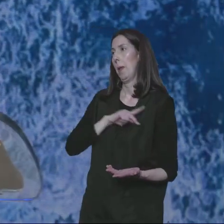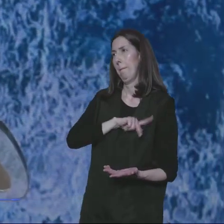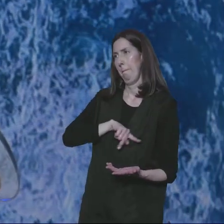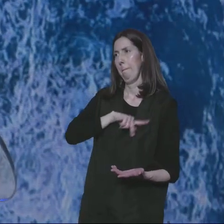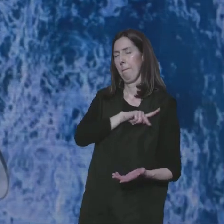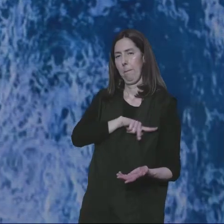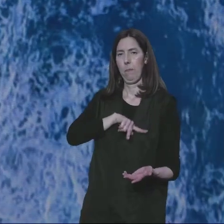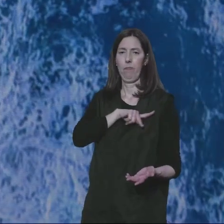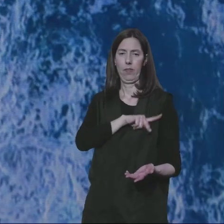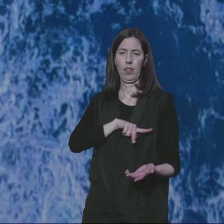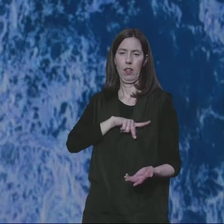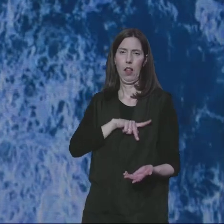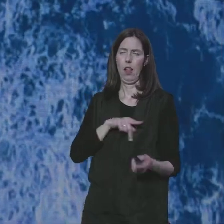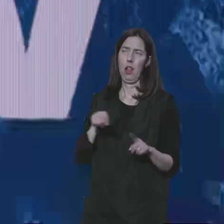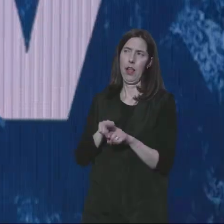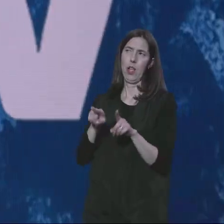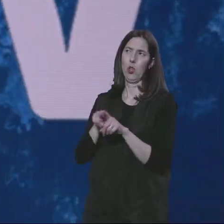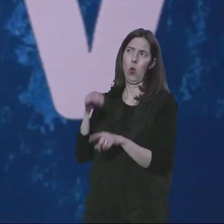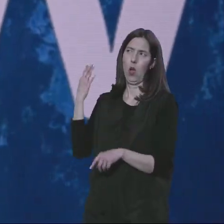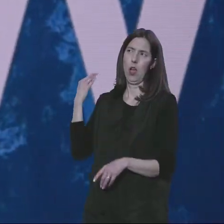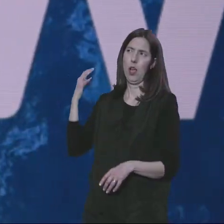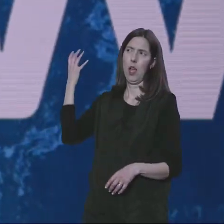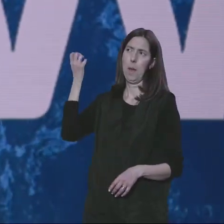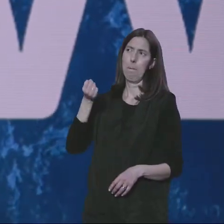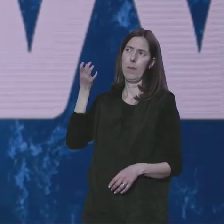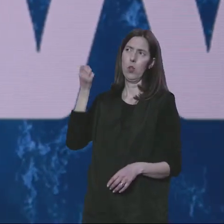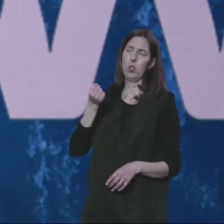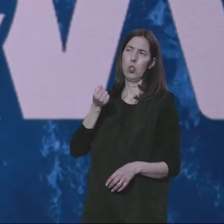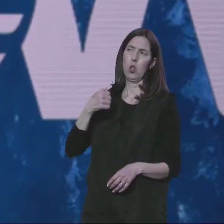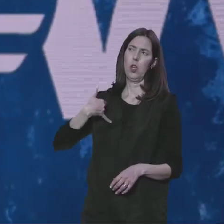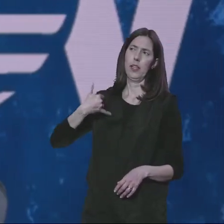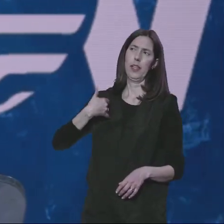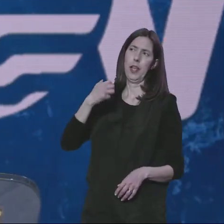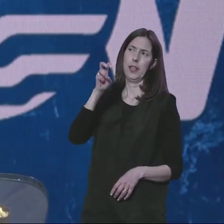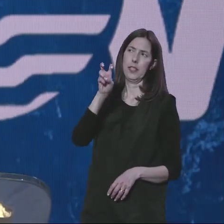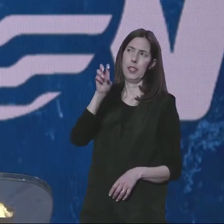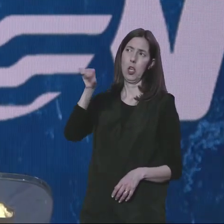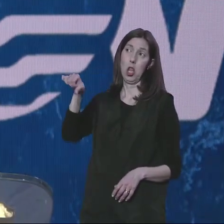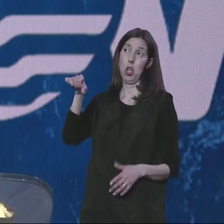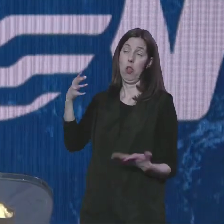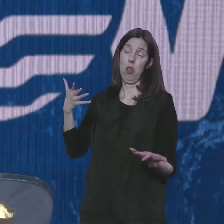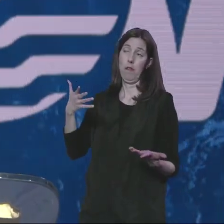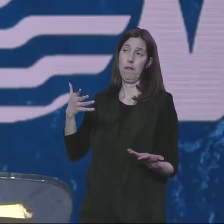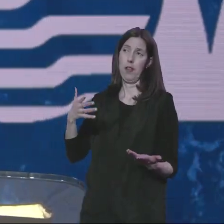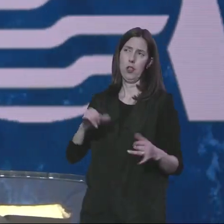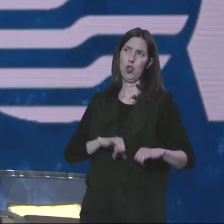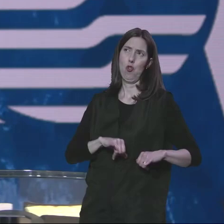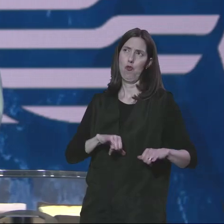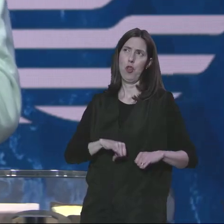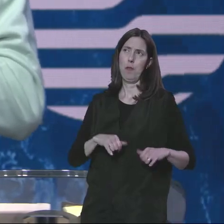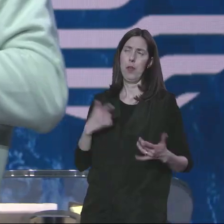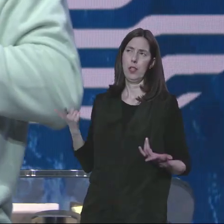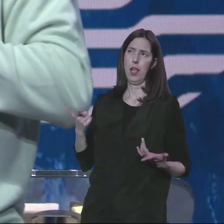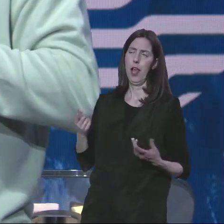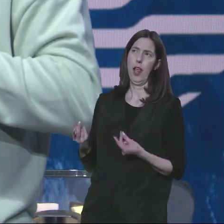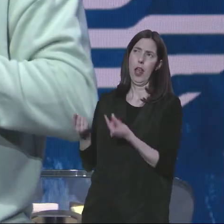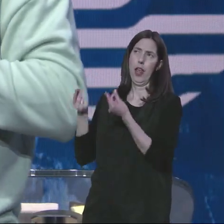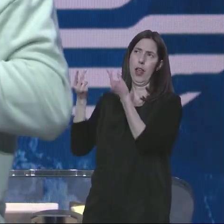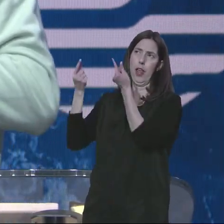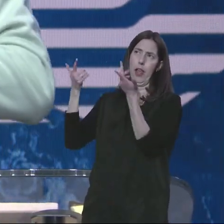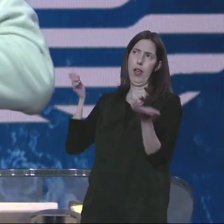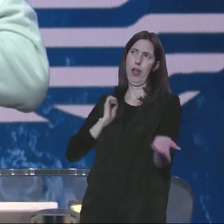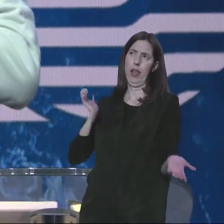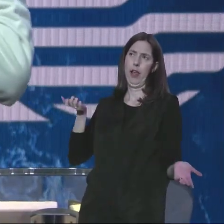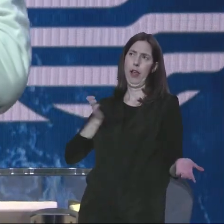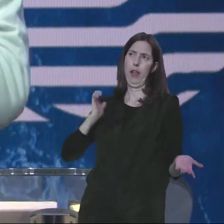aquele cara que se aposentou com 59 anos para dizer que o sofrimento é leve e momentâneo, ele devia ser milionário, ele